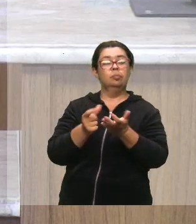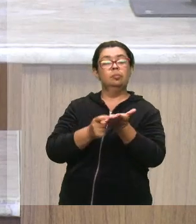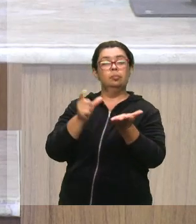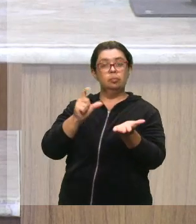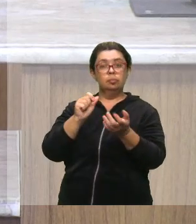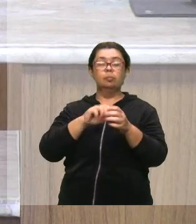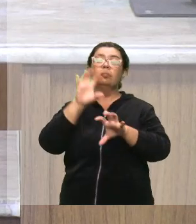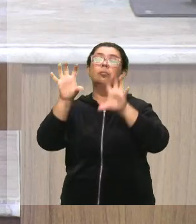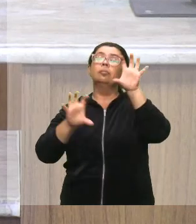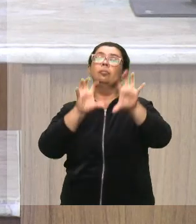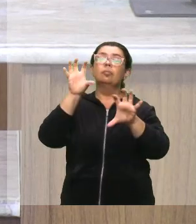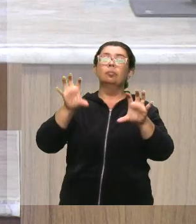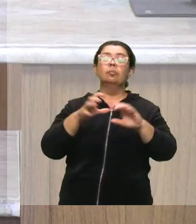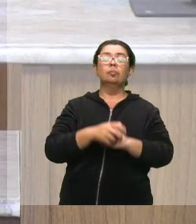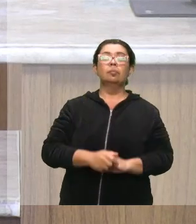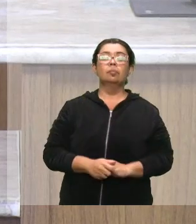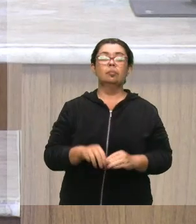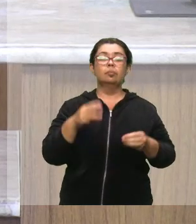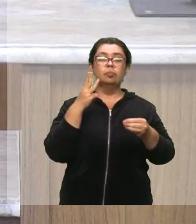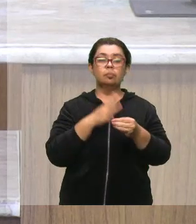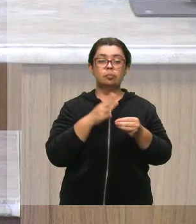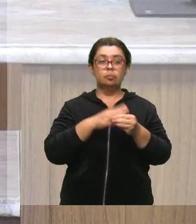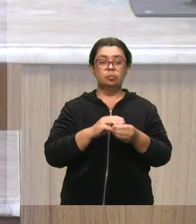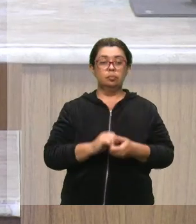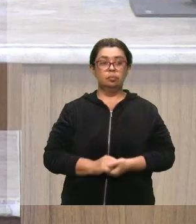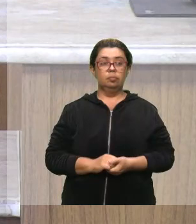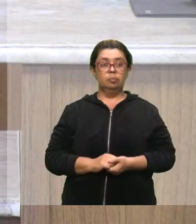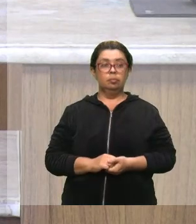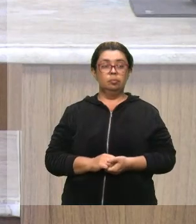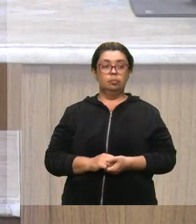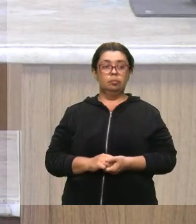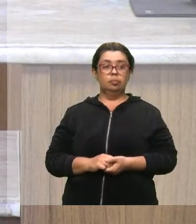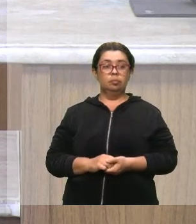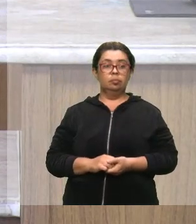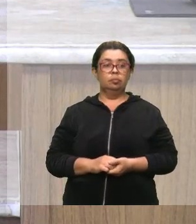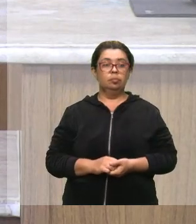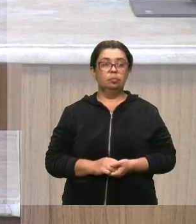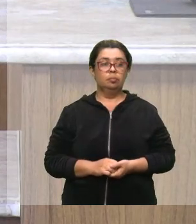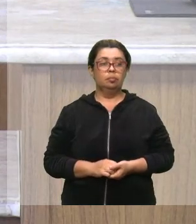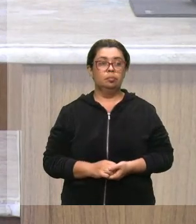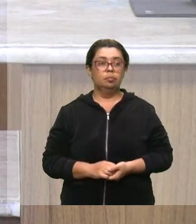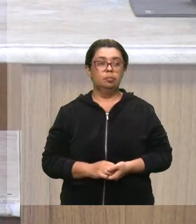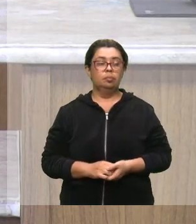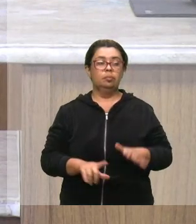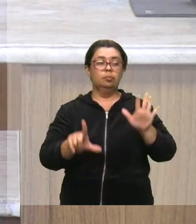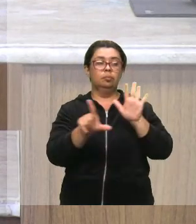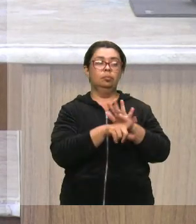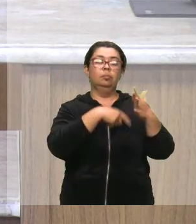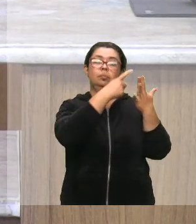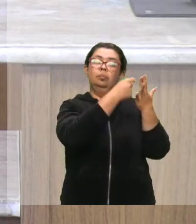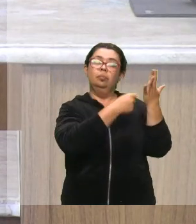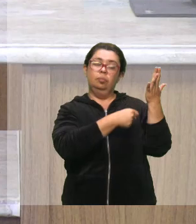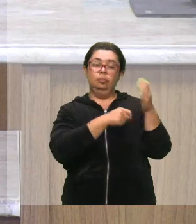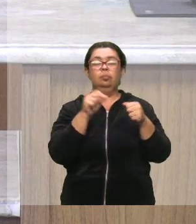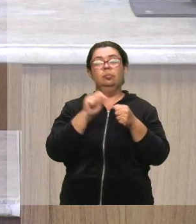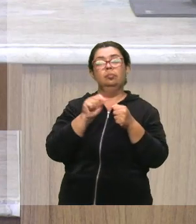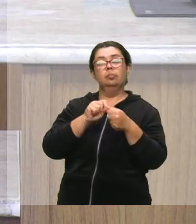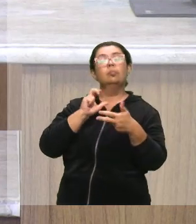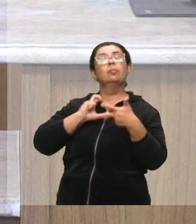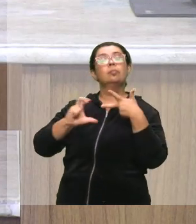de planejamento do município, da gestão pública. A lei orçamentária elaborada pelo